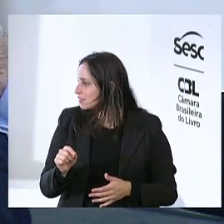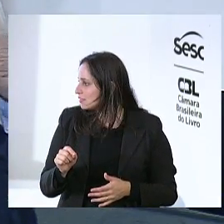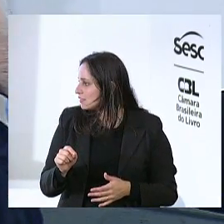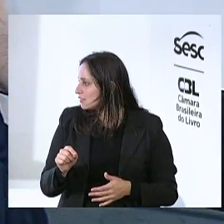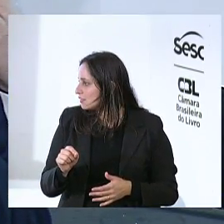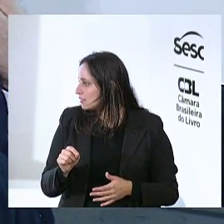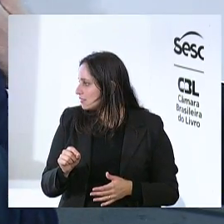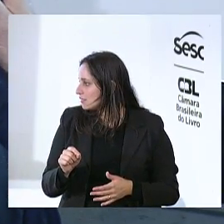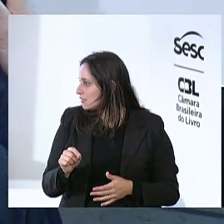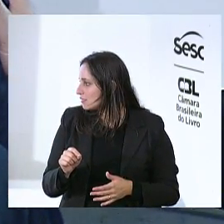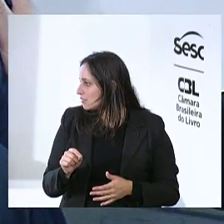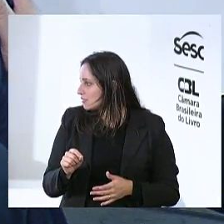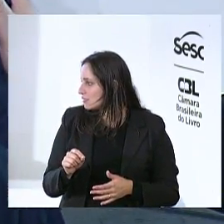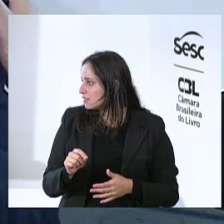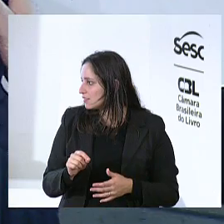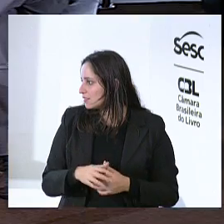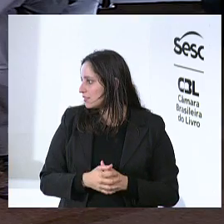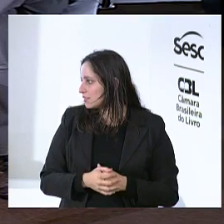Me lembra.